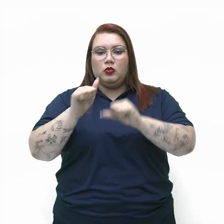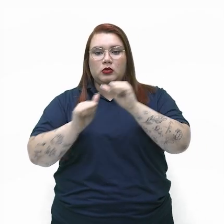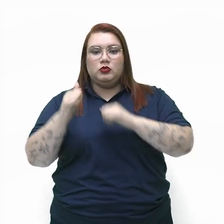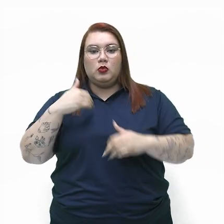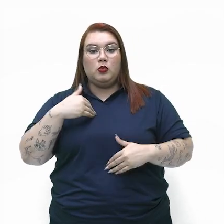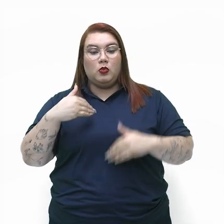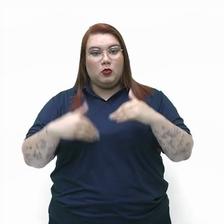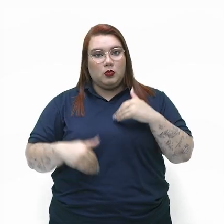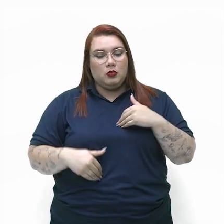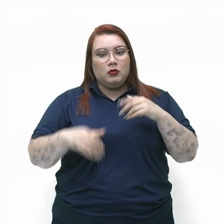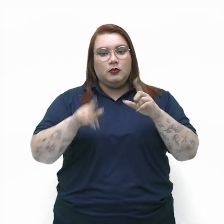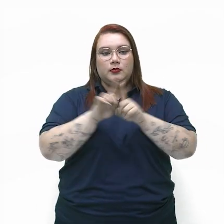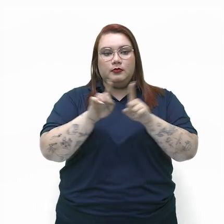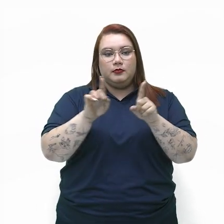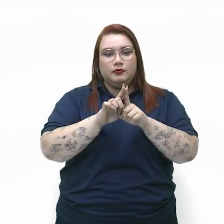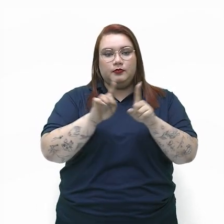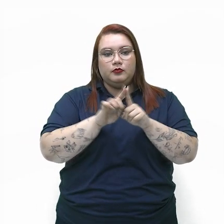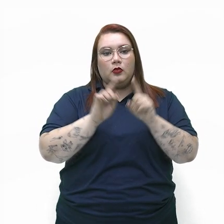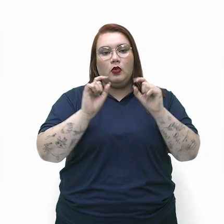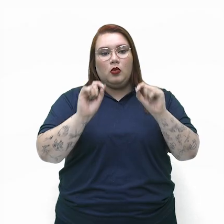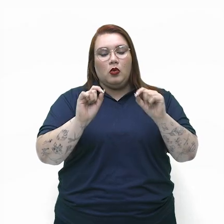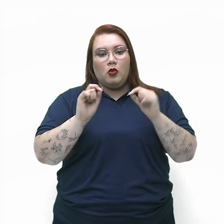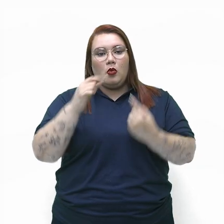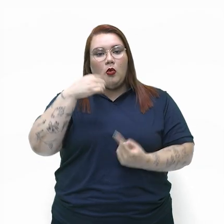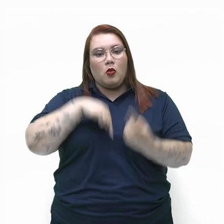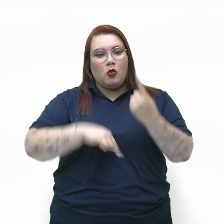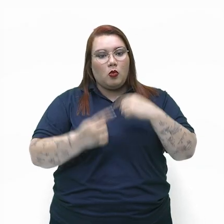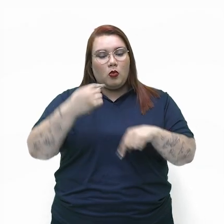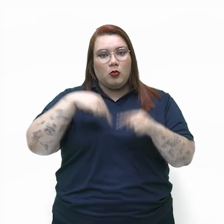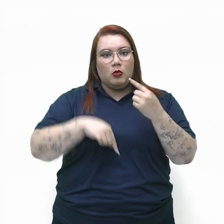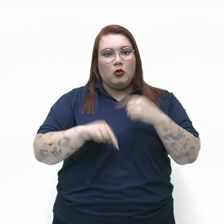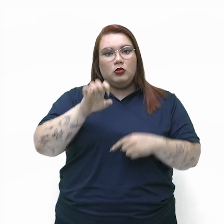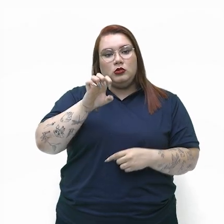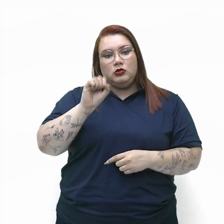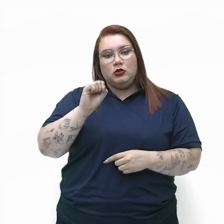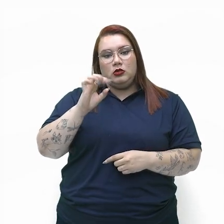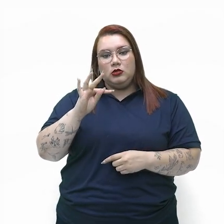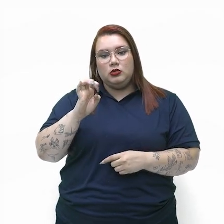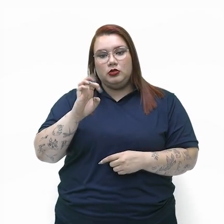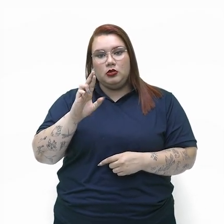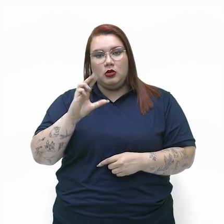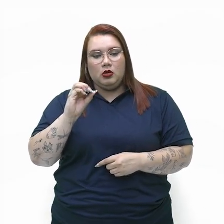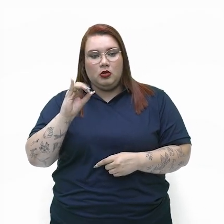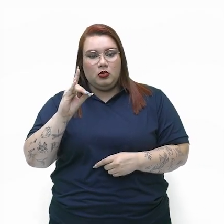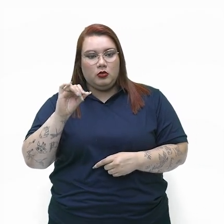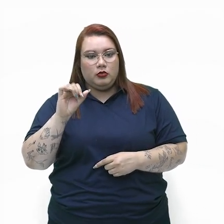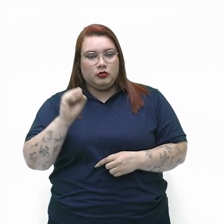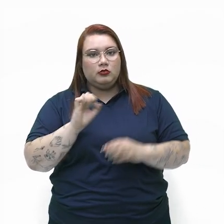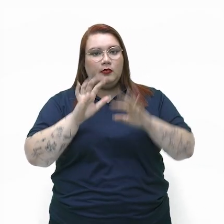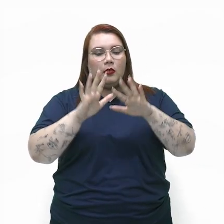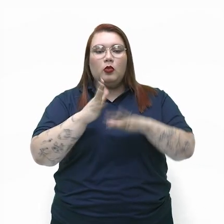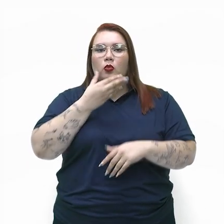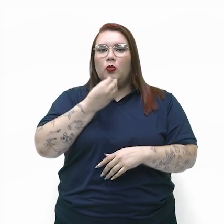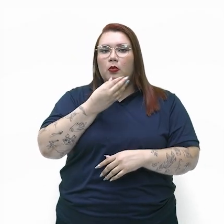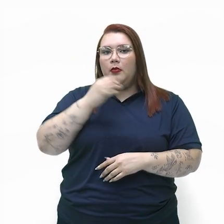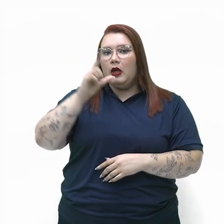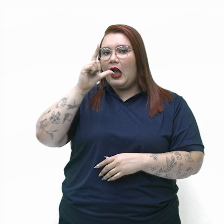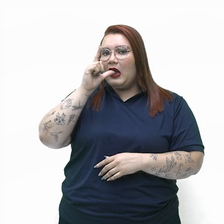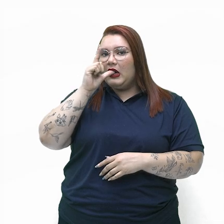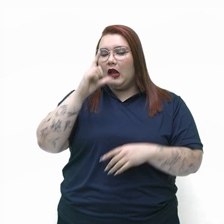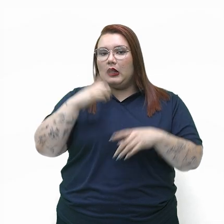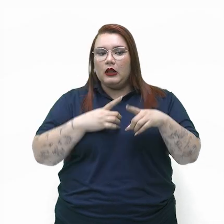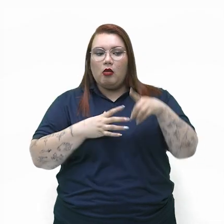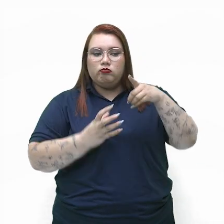também as mudanças puberais, a síntese e a secreção também de hormônios esteroides. No testículo, nós temos aí a produção